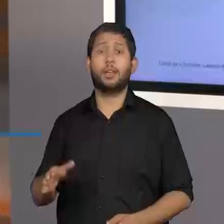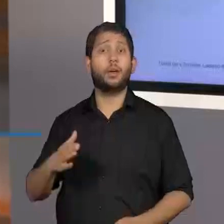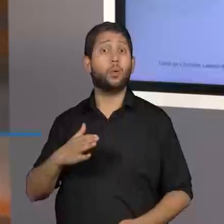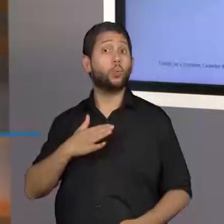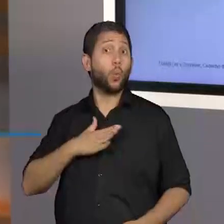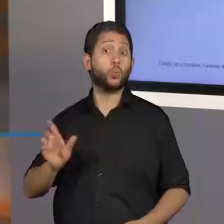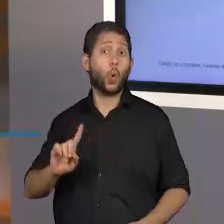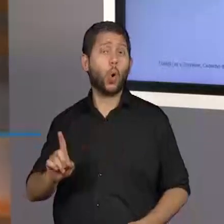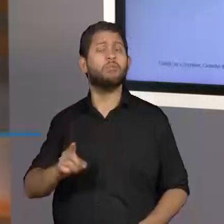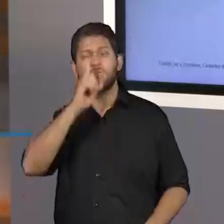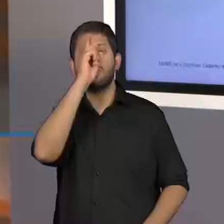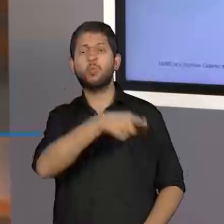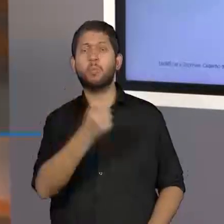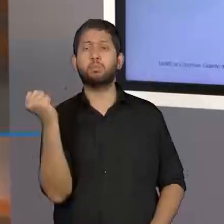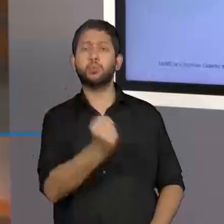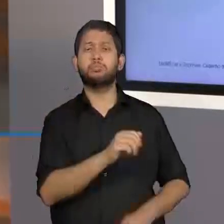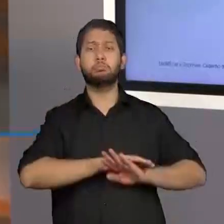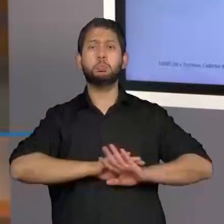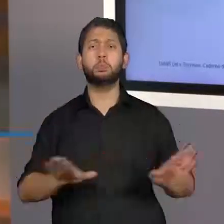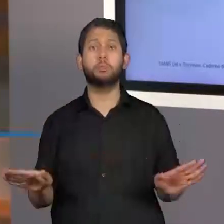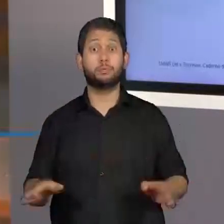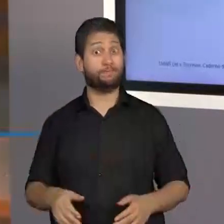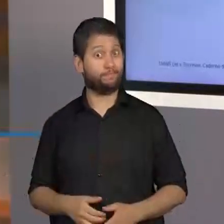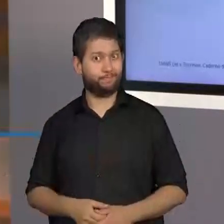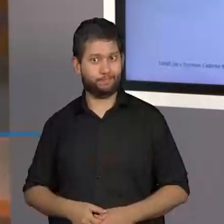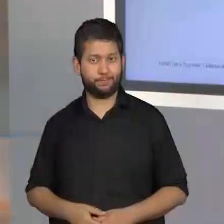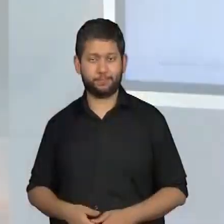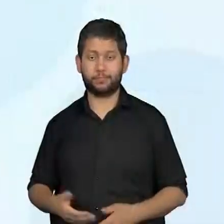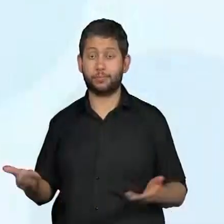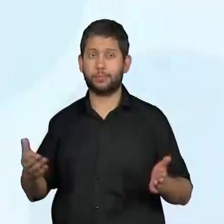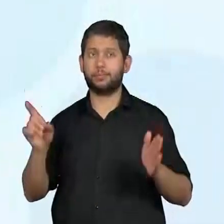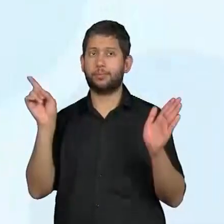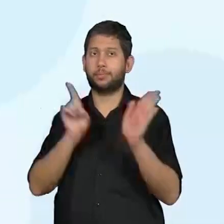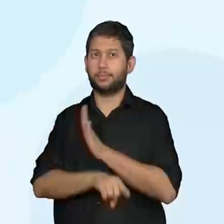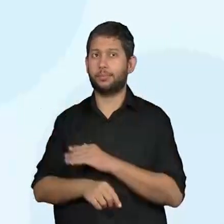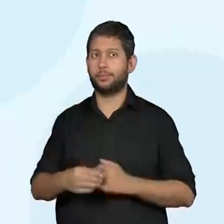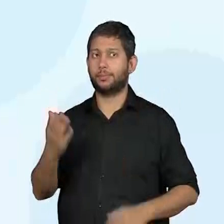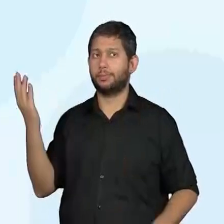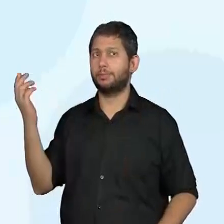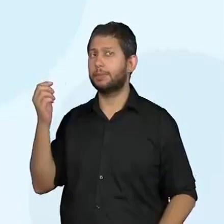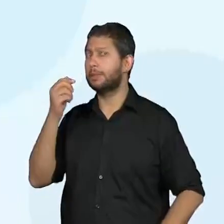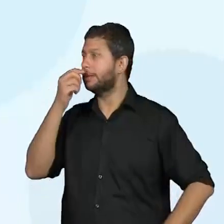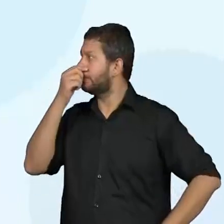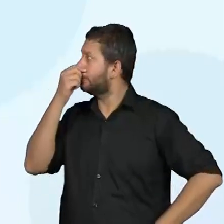ordenou algo que não é tão legal. Muito bem, vamos para a terceira pergunta. Vamos lá na tela.